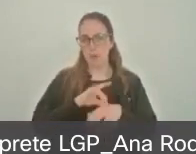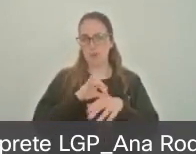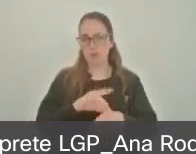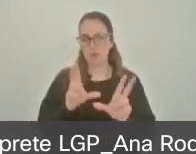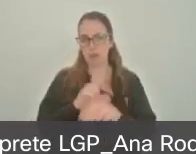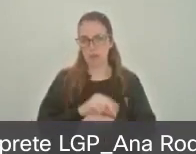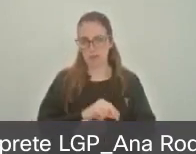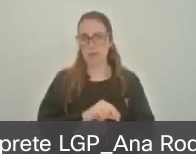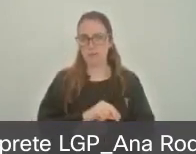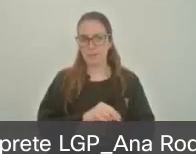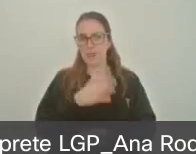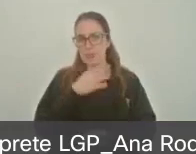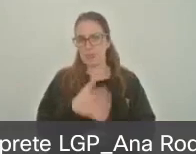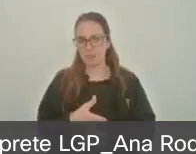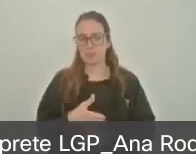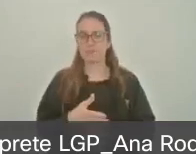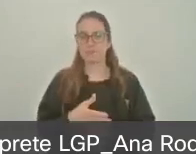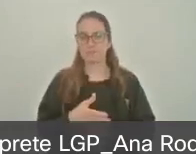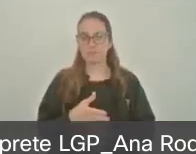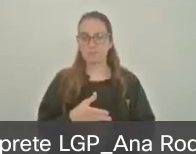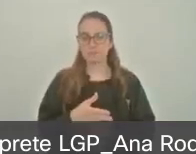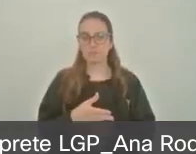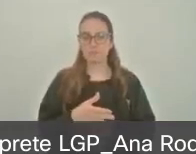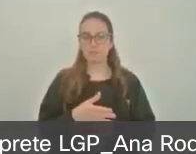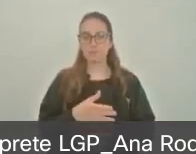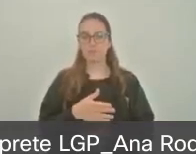desta orientação e aí sim já identificou